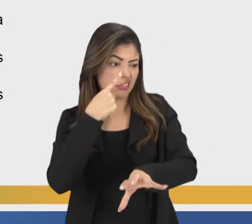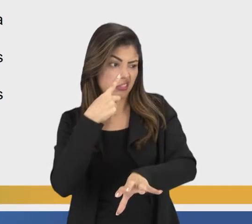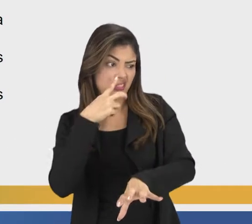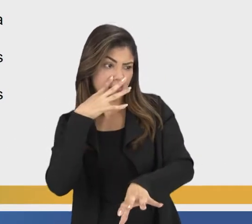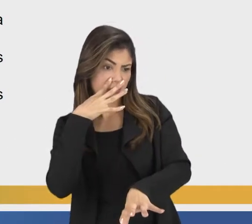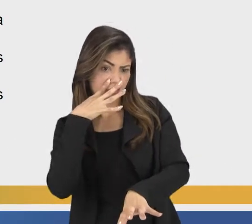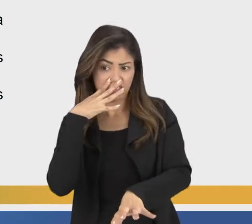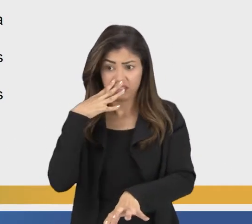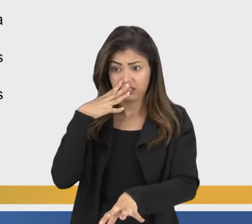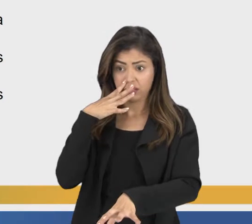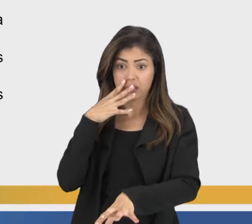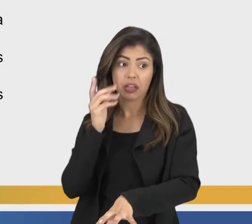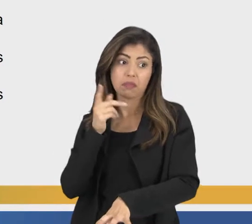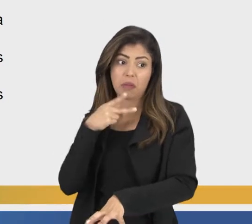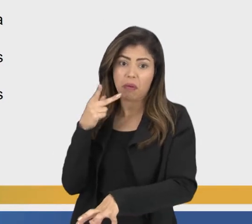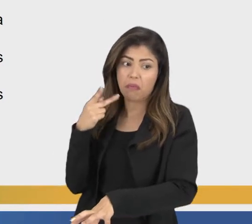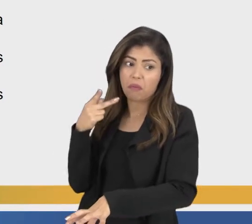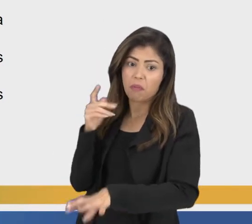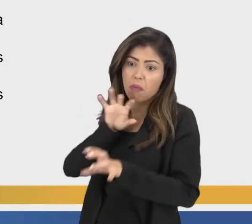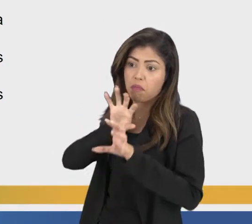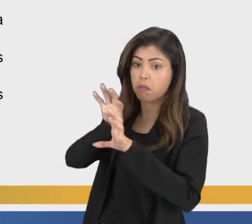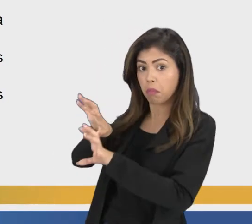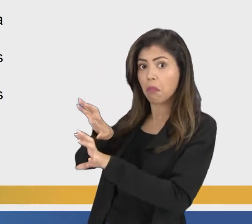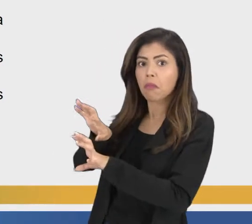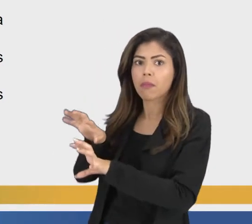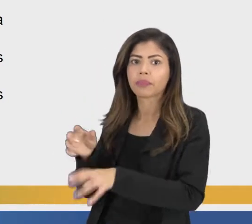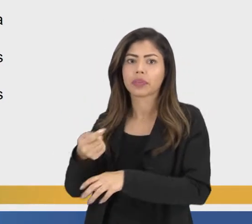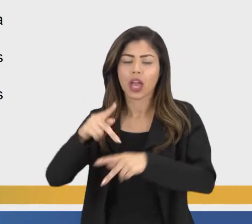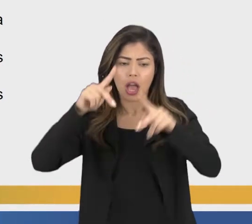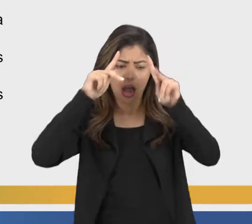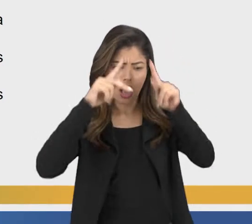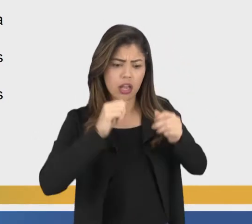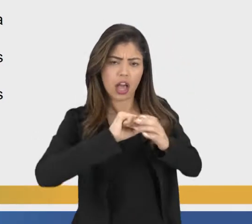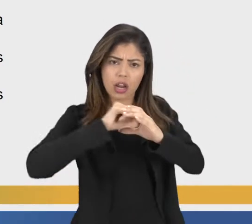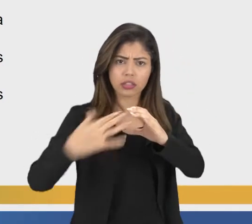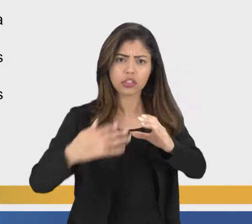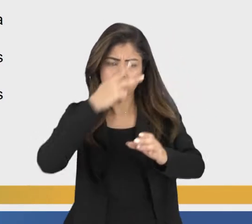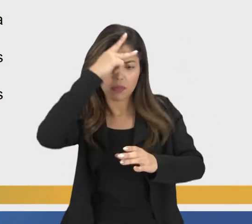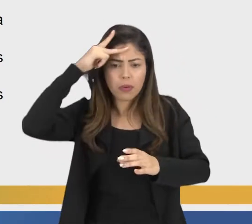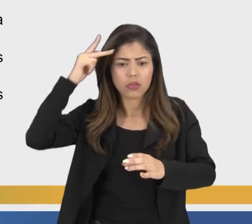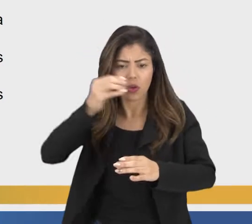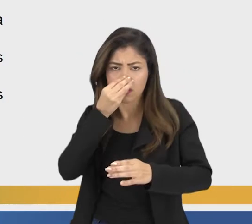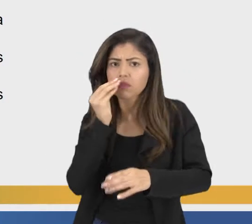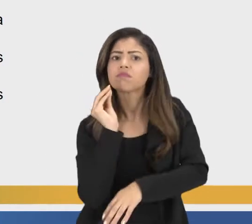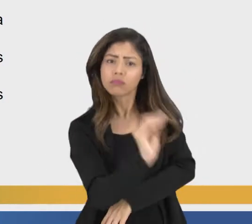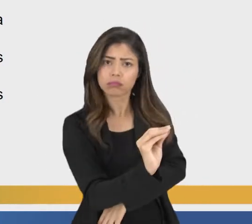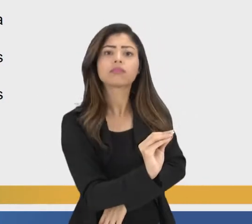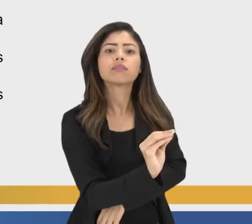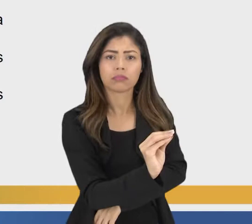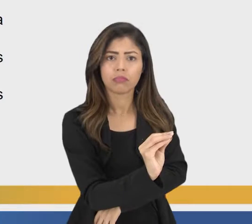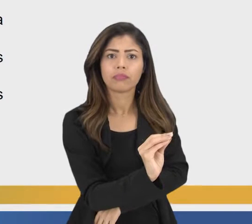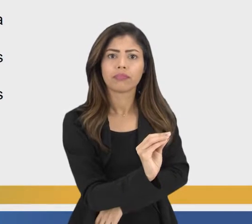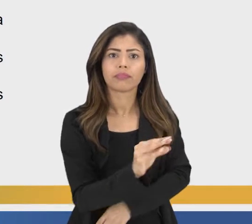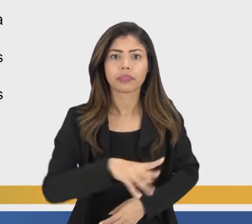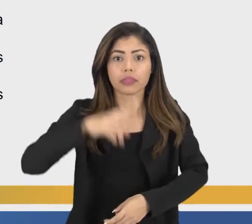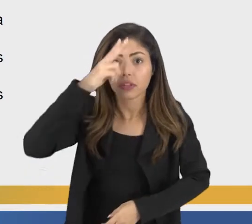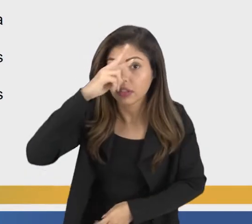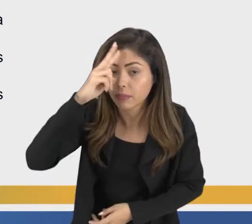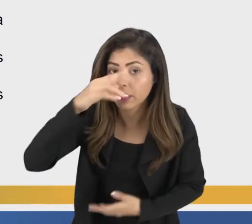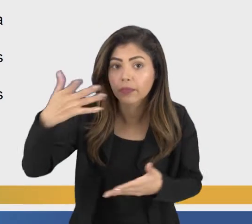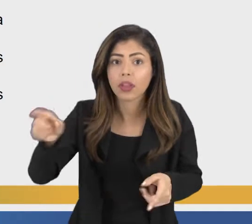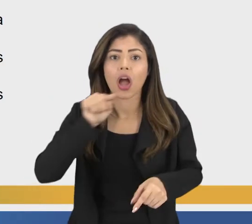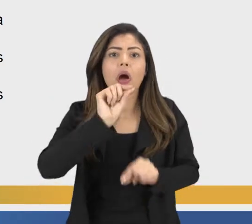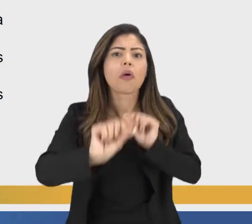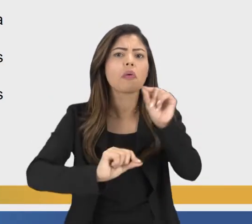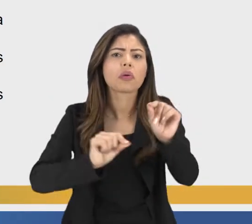olhares, aqueles comentários, aquelas atitudes que vão me discriminar. Só lembrando, o que é